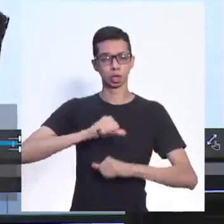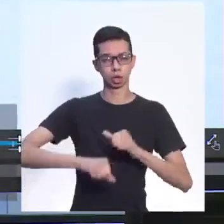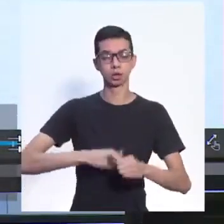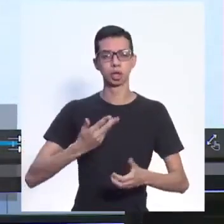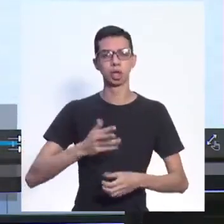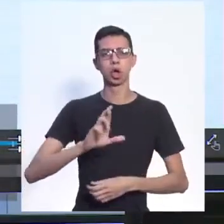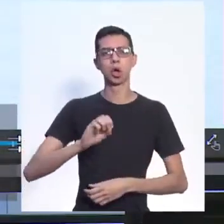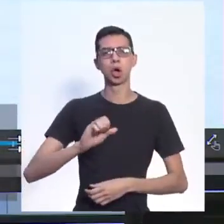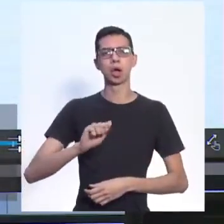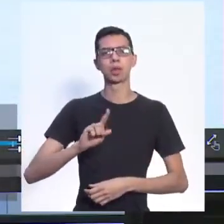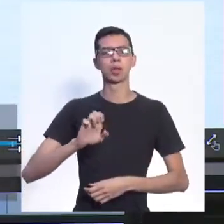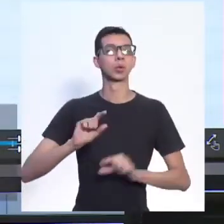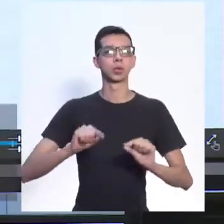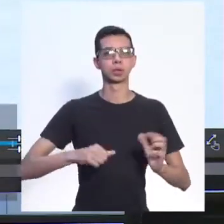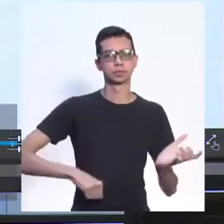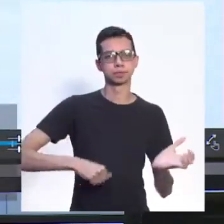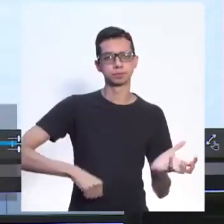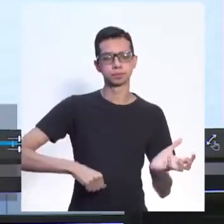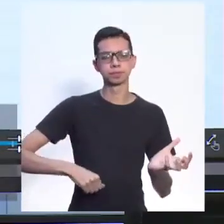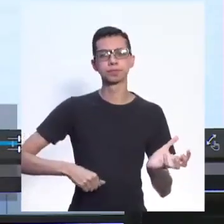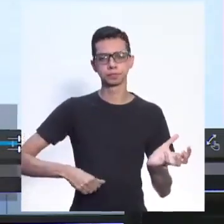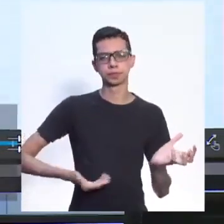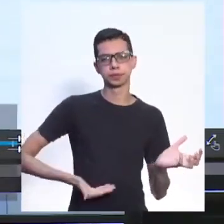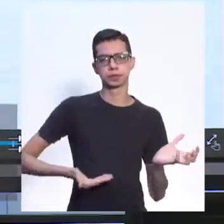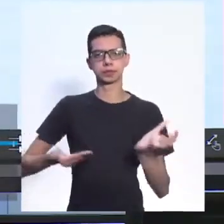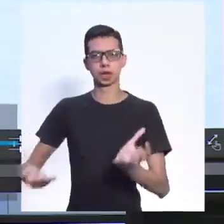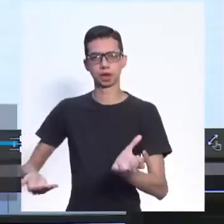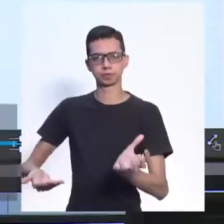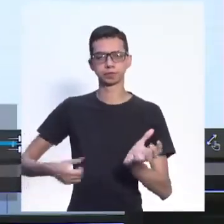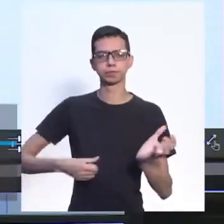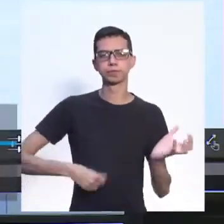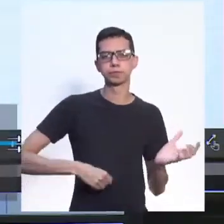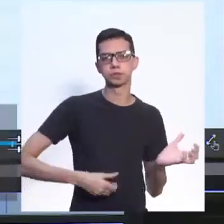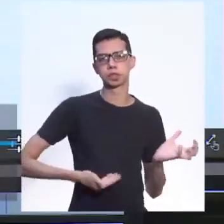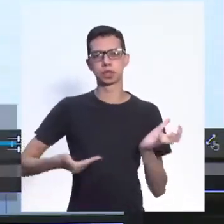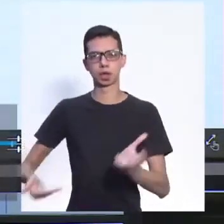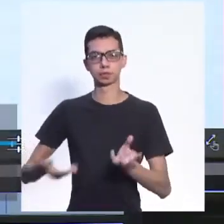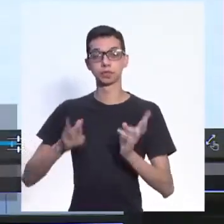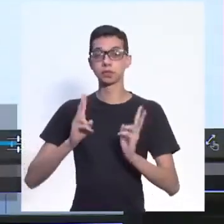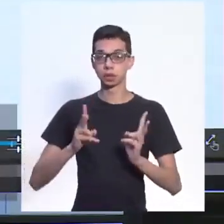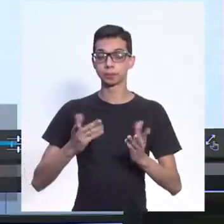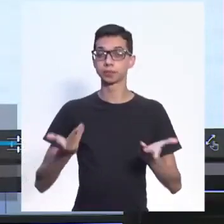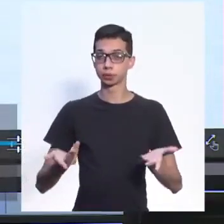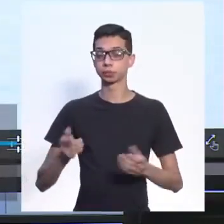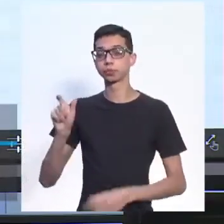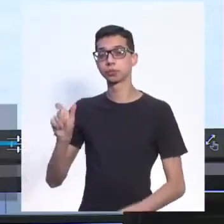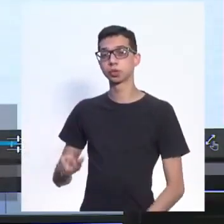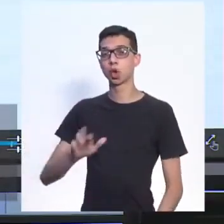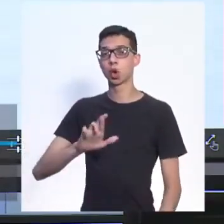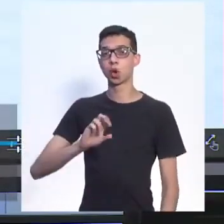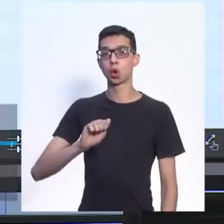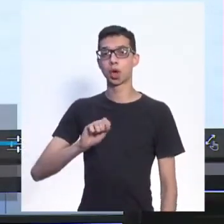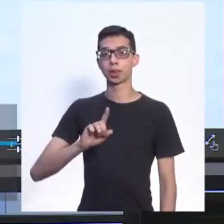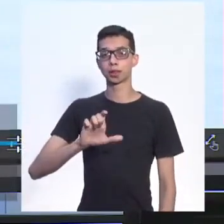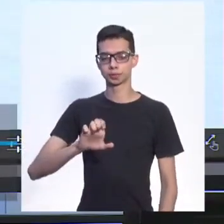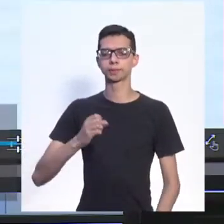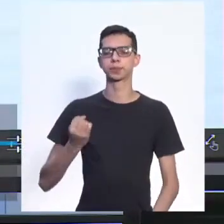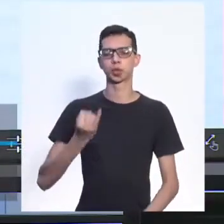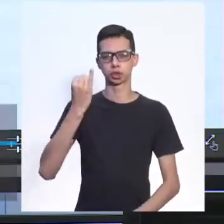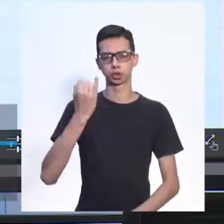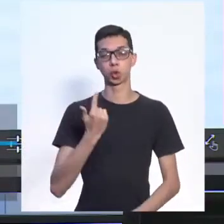trazendo. Mas ele já preparou cada instrumento desse antes de trazer para o palco. Tá? Então, o roadie é muito importante. Então, nós temos outros